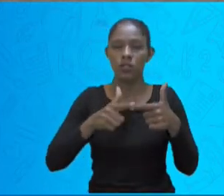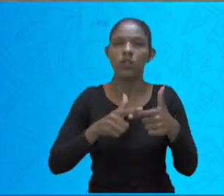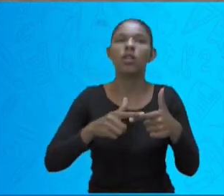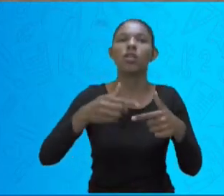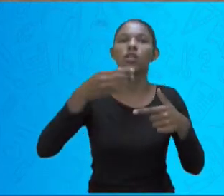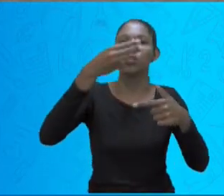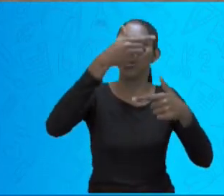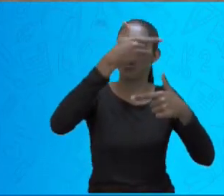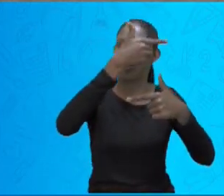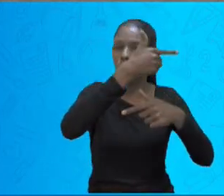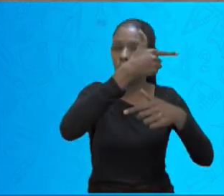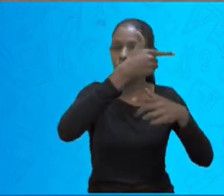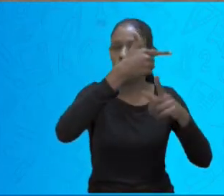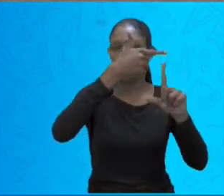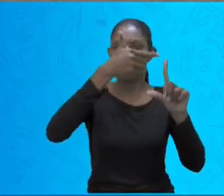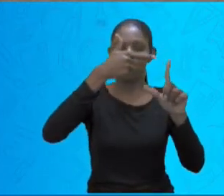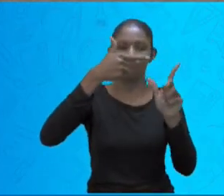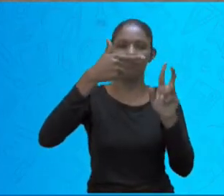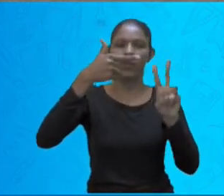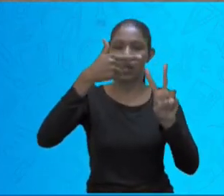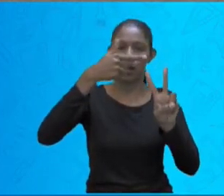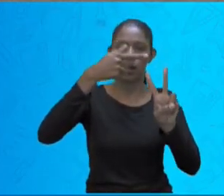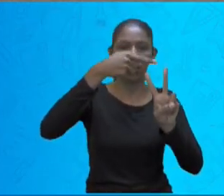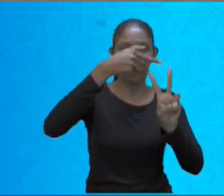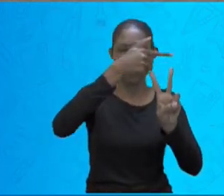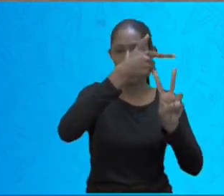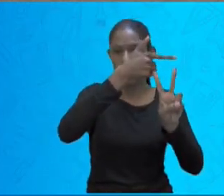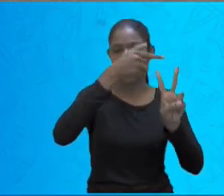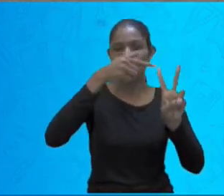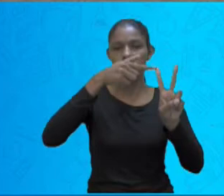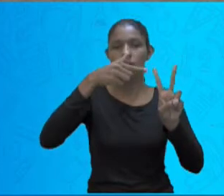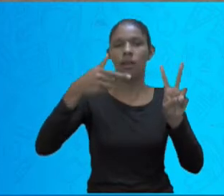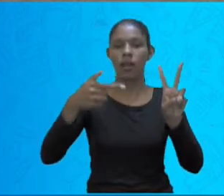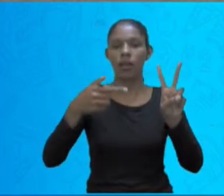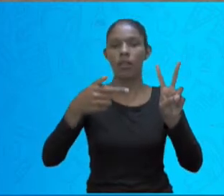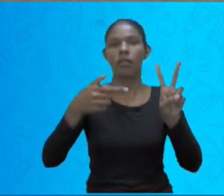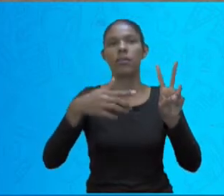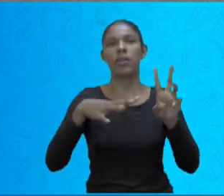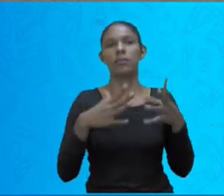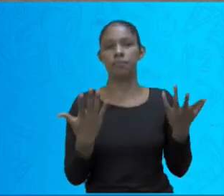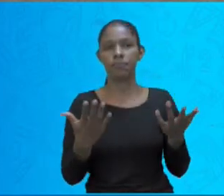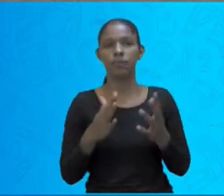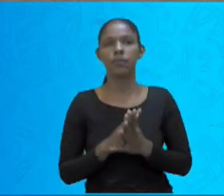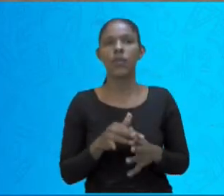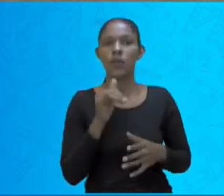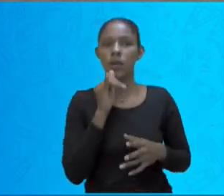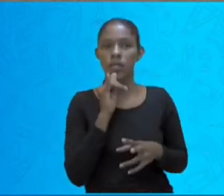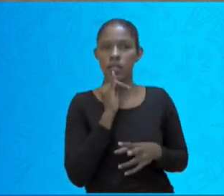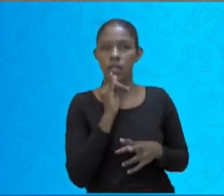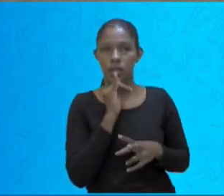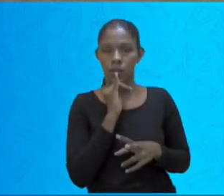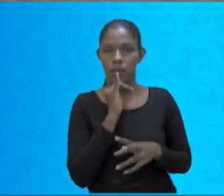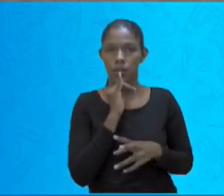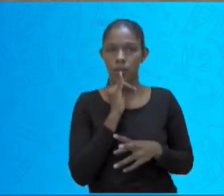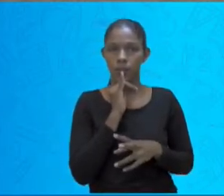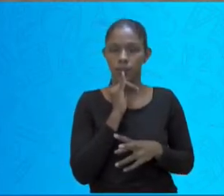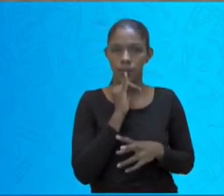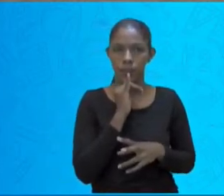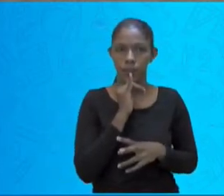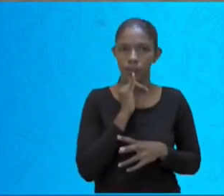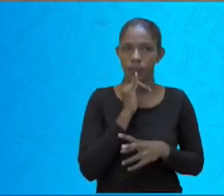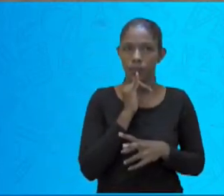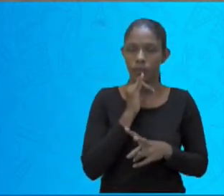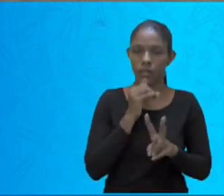mesmo tempo. Exemplo, raiz nona de 27 ao cubo é igual, olha, veja só, eu